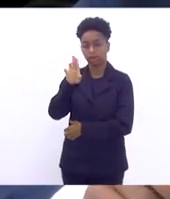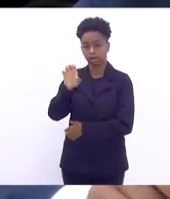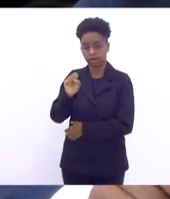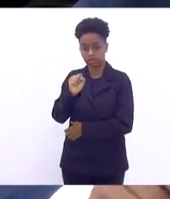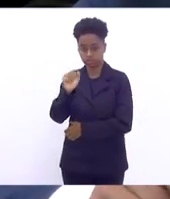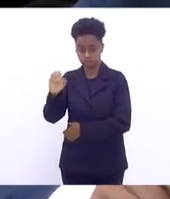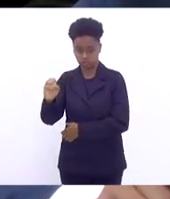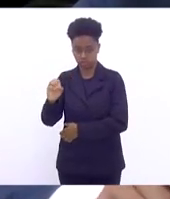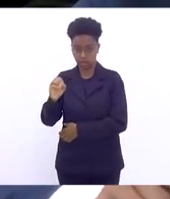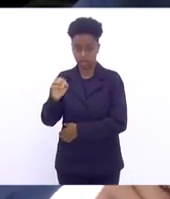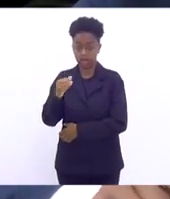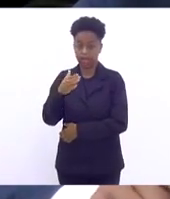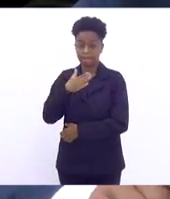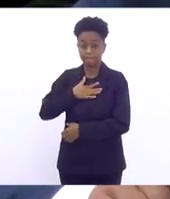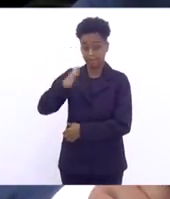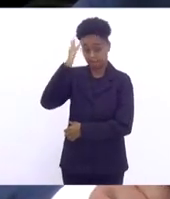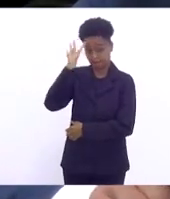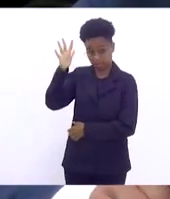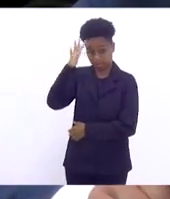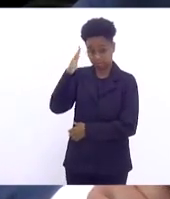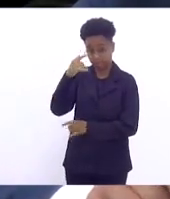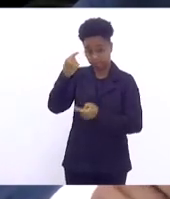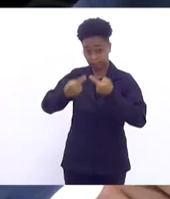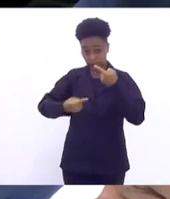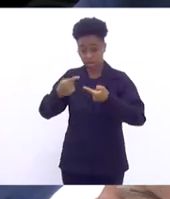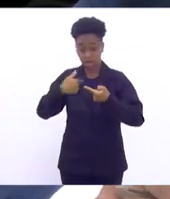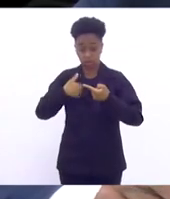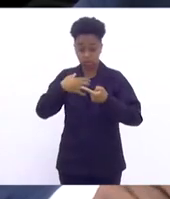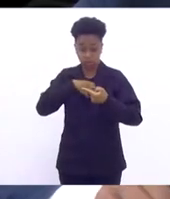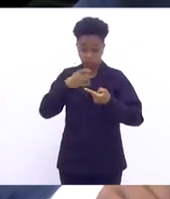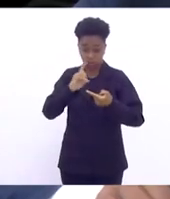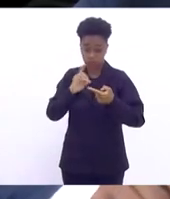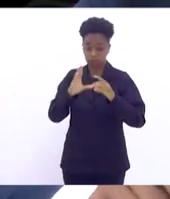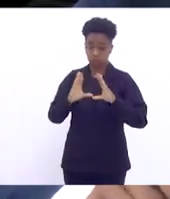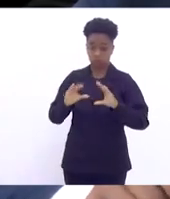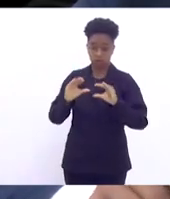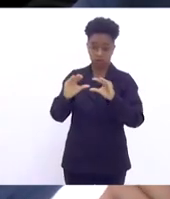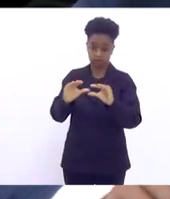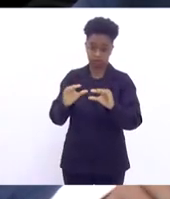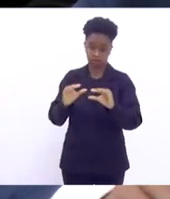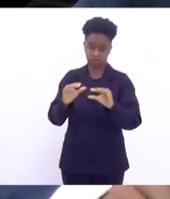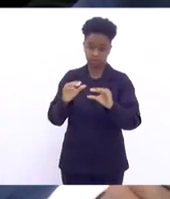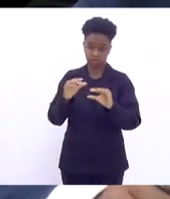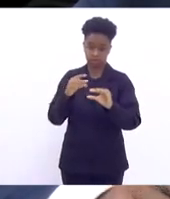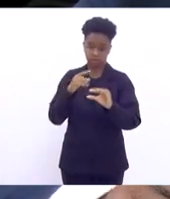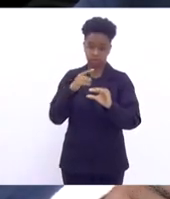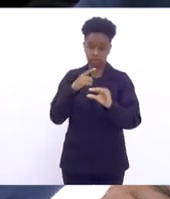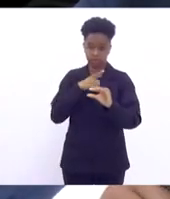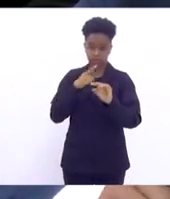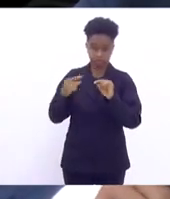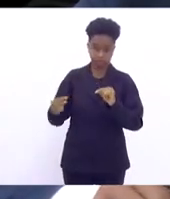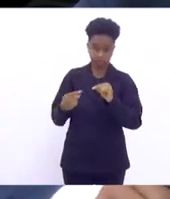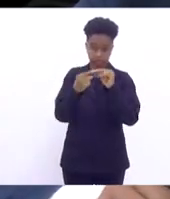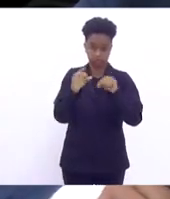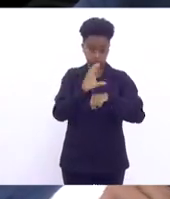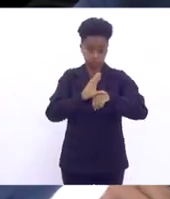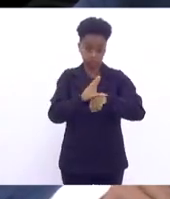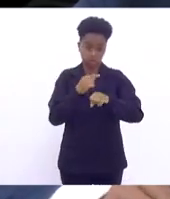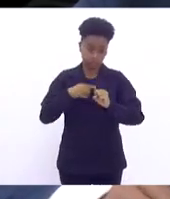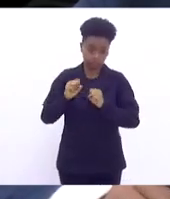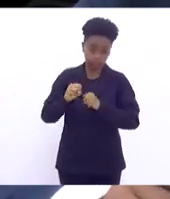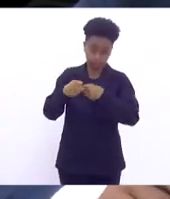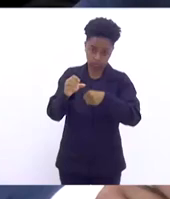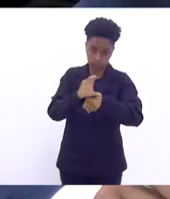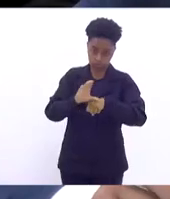é a minha concepção de Ciência Política então eu não sou muito confortável com apesar de ser cláusula pétrea da constituição eu estar aqui para defender a constituição também